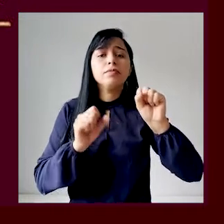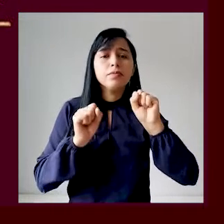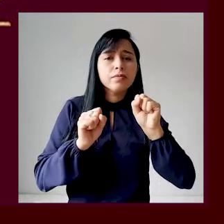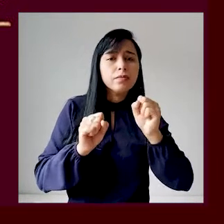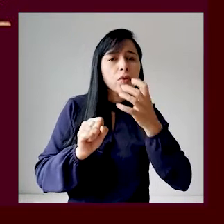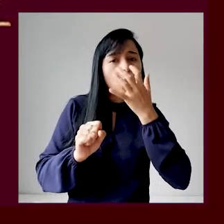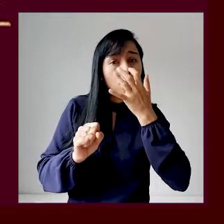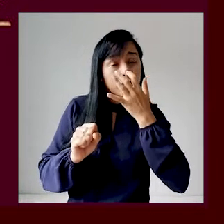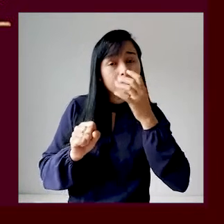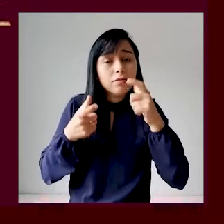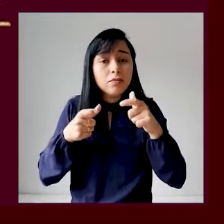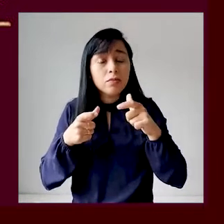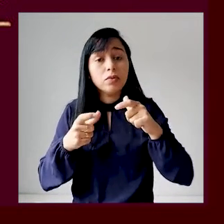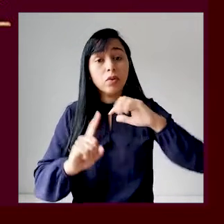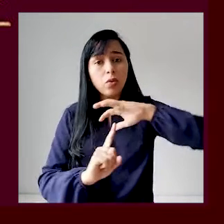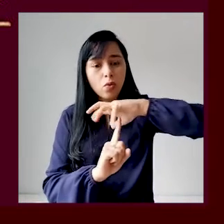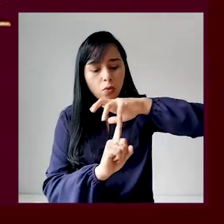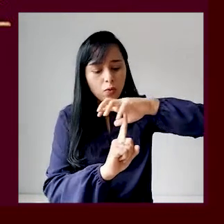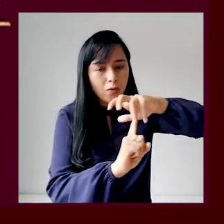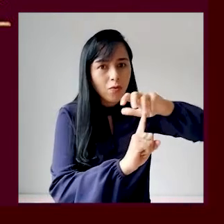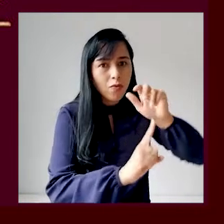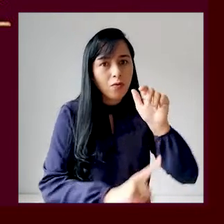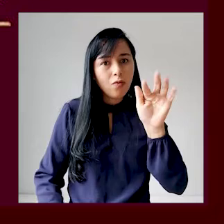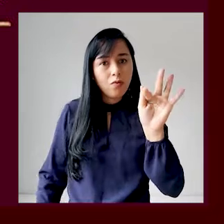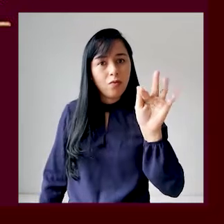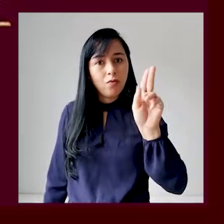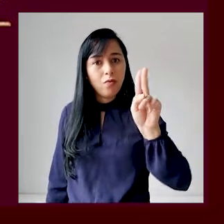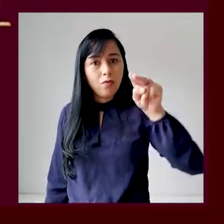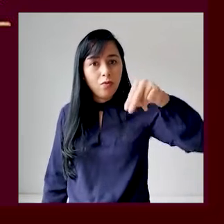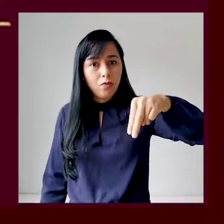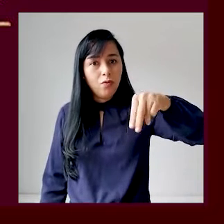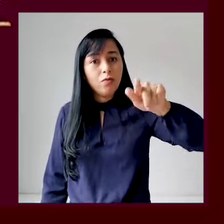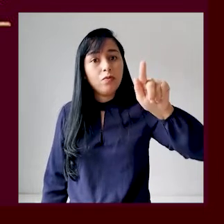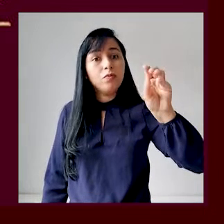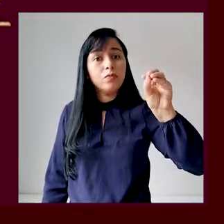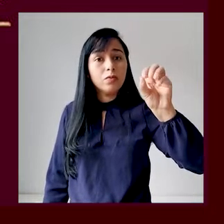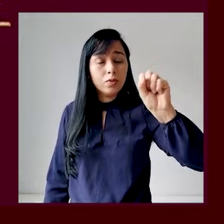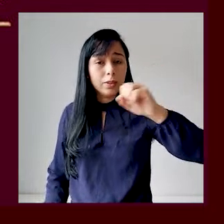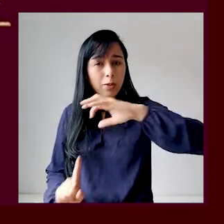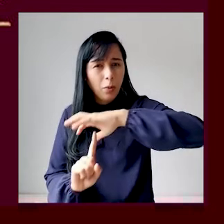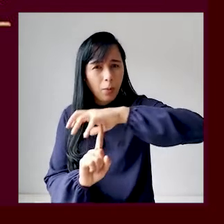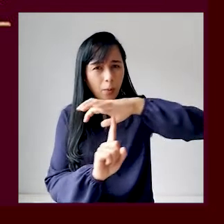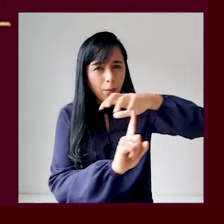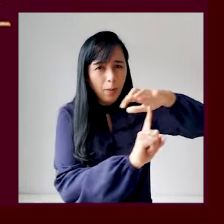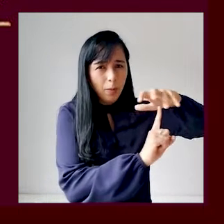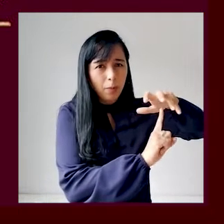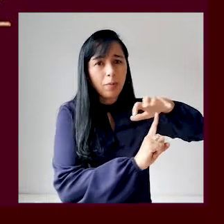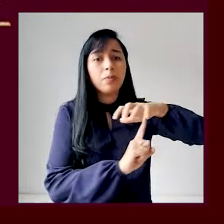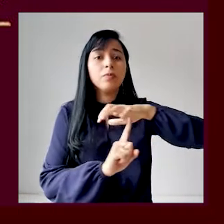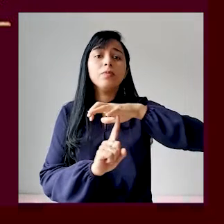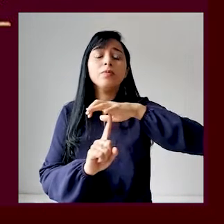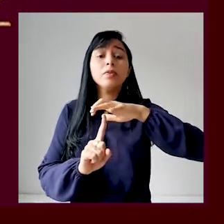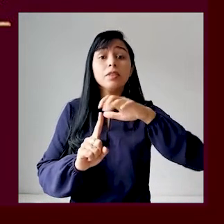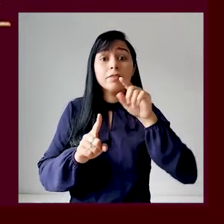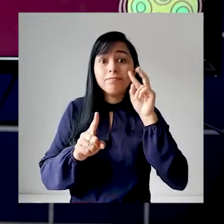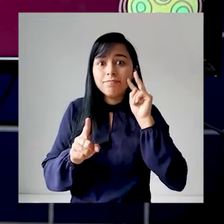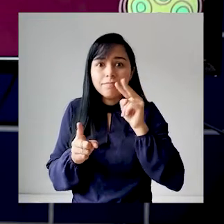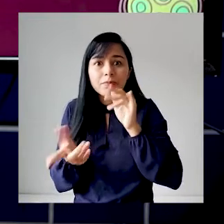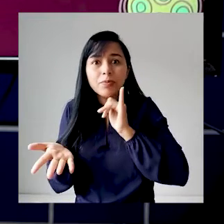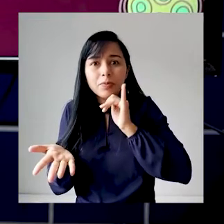ser observados nos fungos, como por exemplo o fungo que causa o bolor de